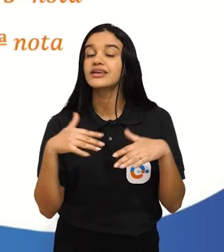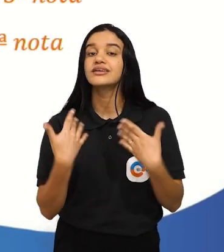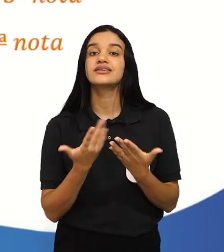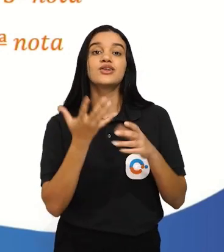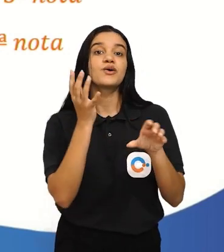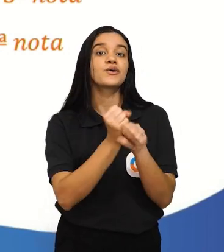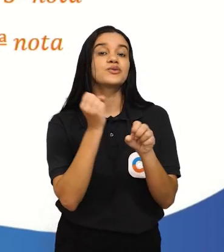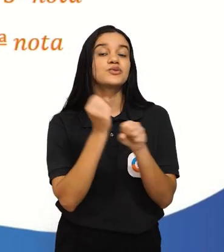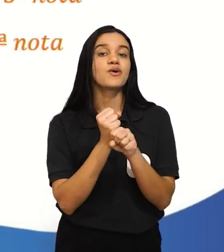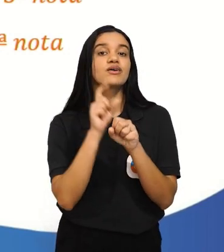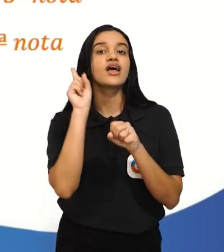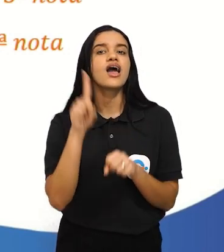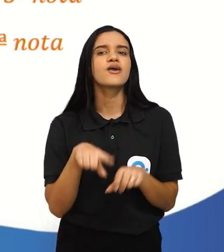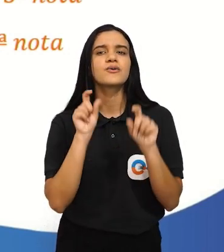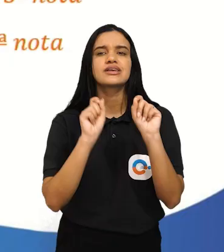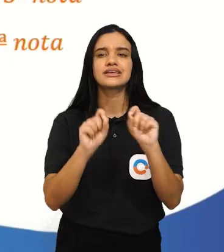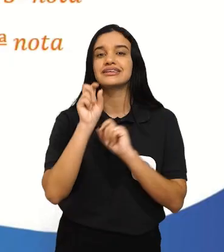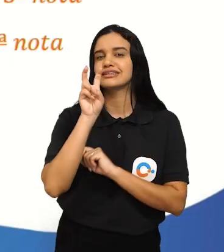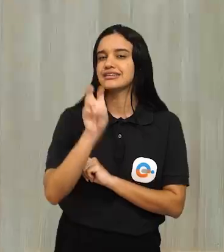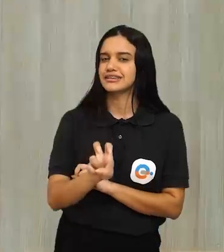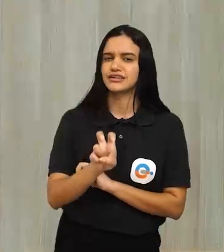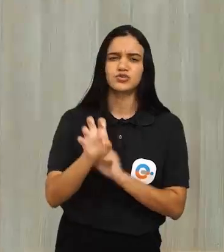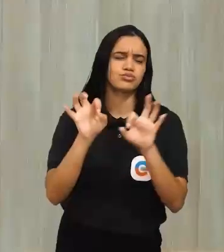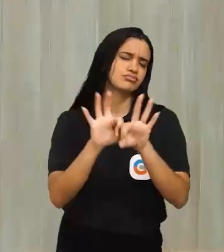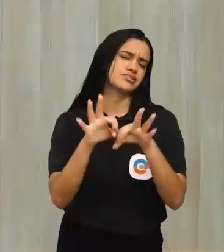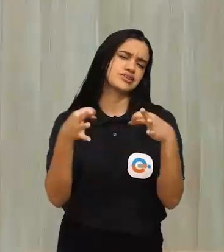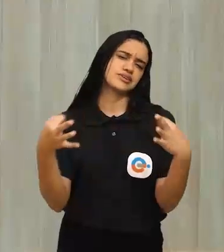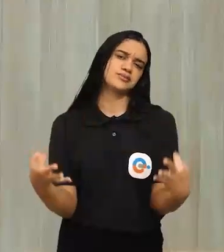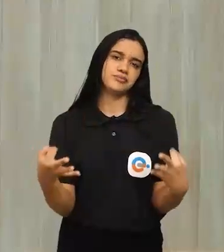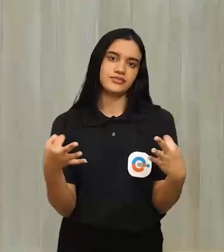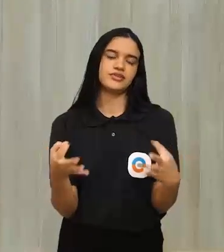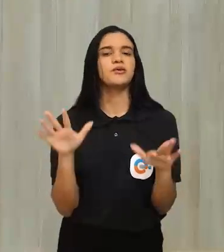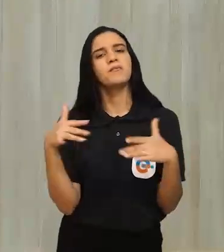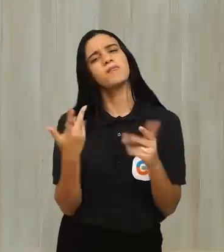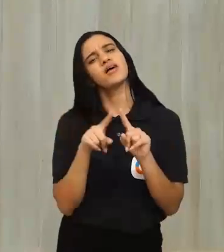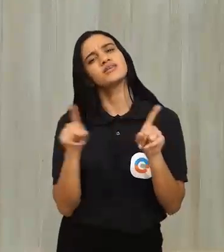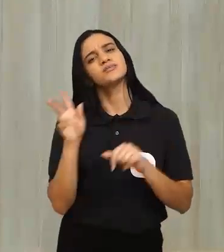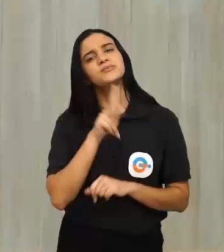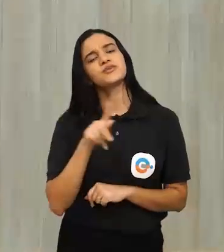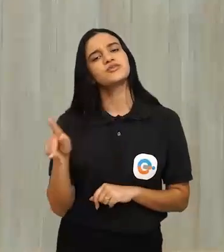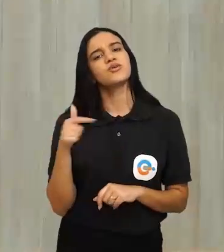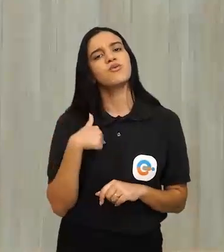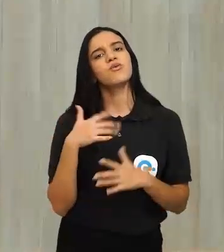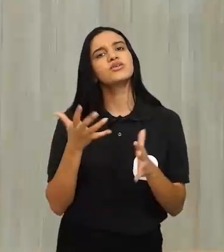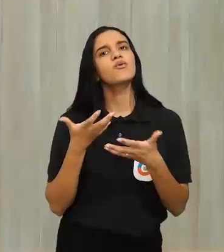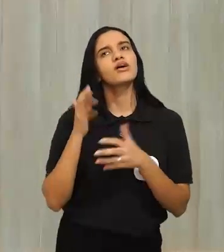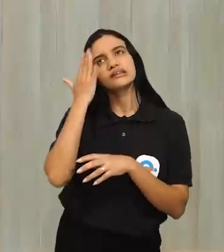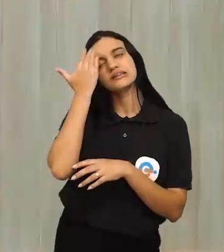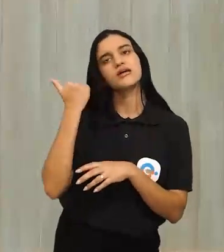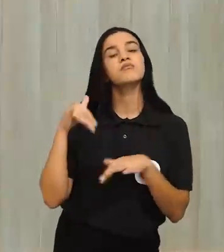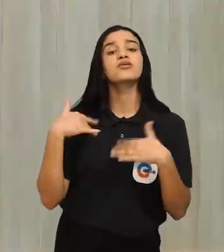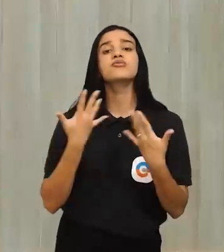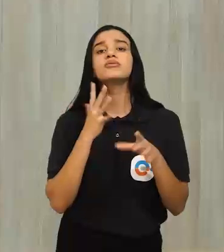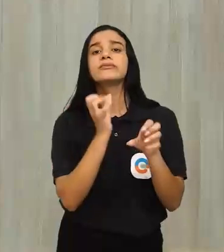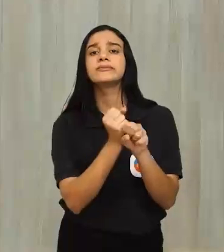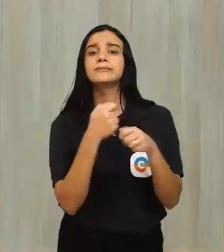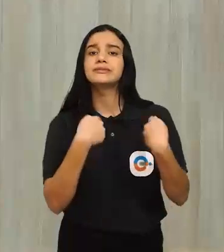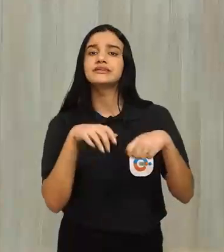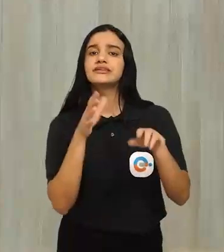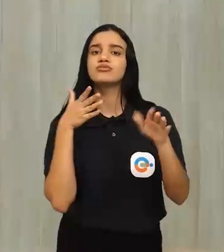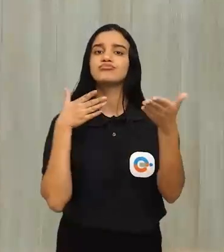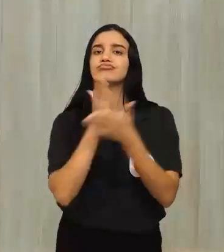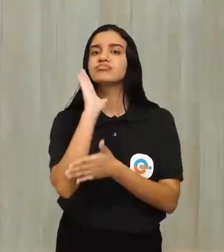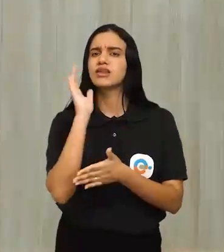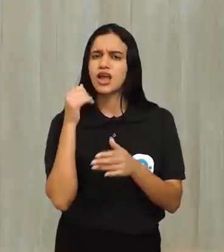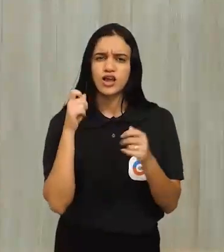então a nota Aí é cinco simples assim professor mas quando eu quero saber quanto é que eu preciso tirar